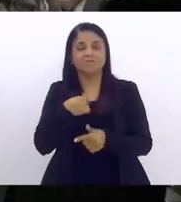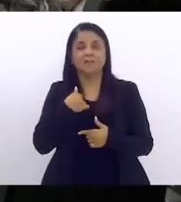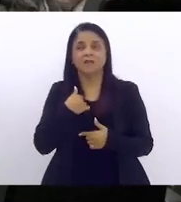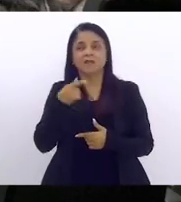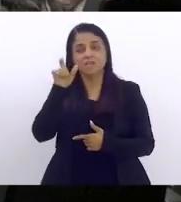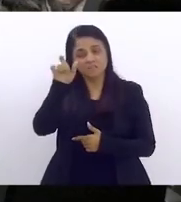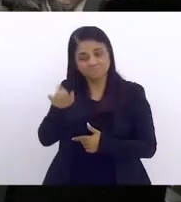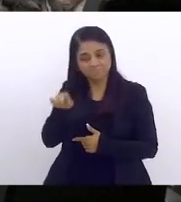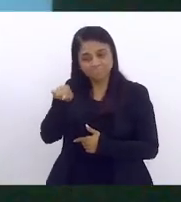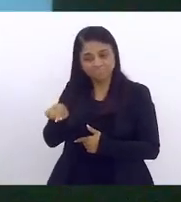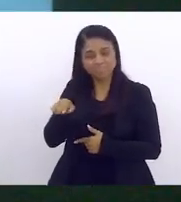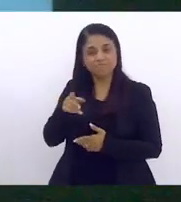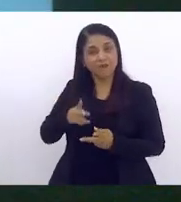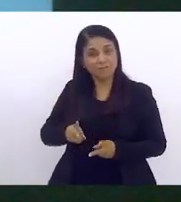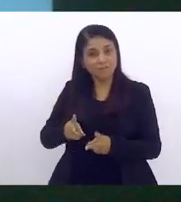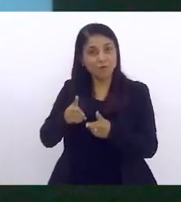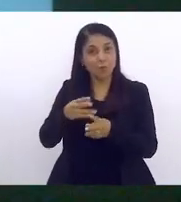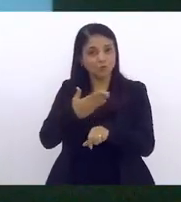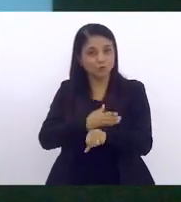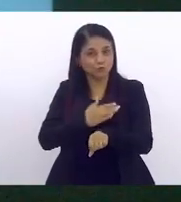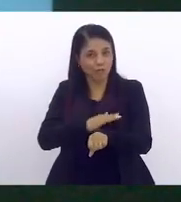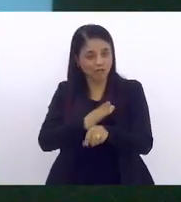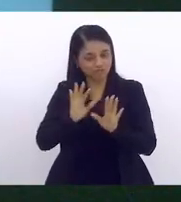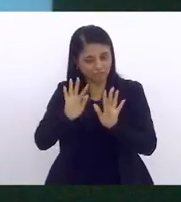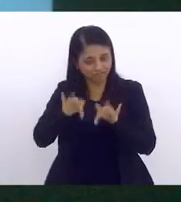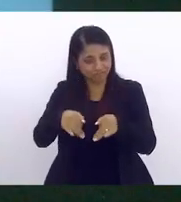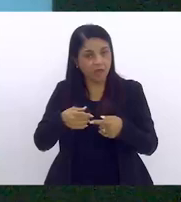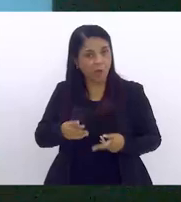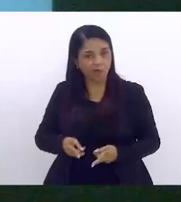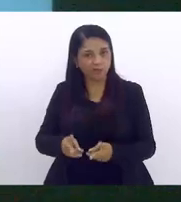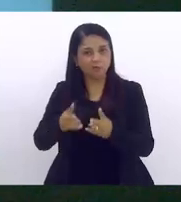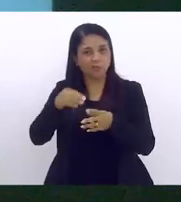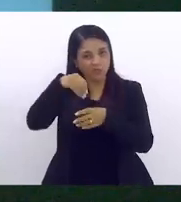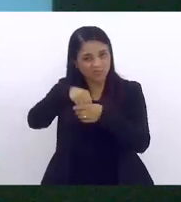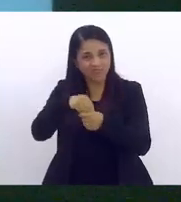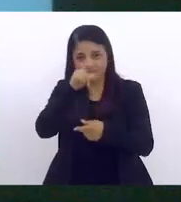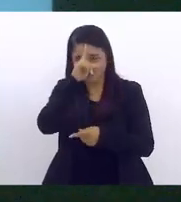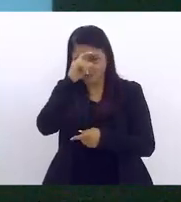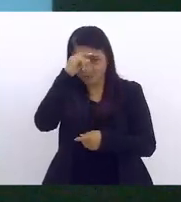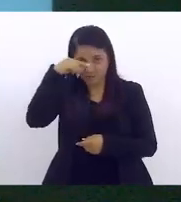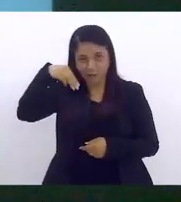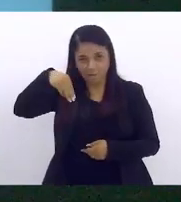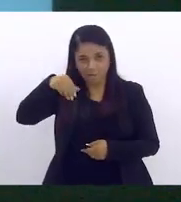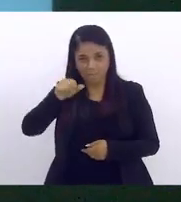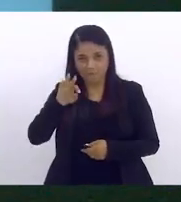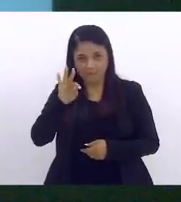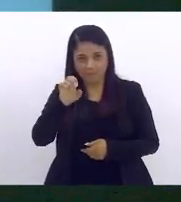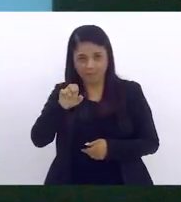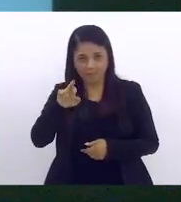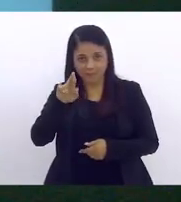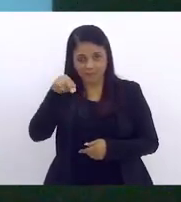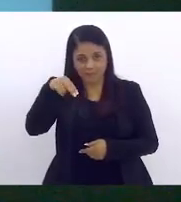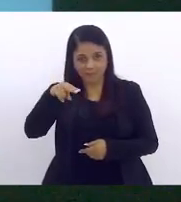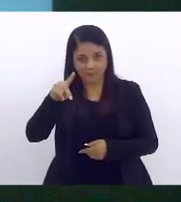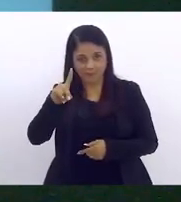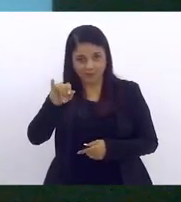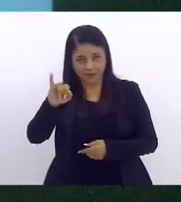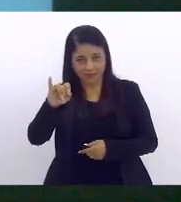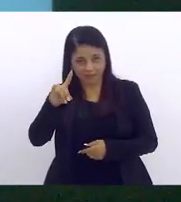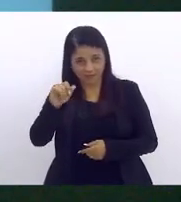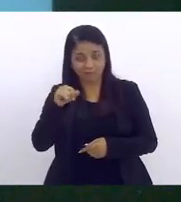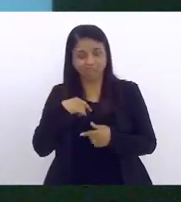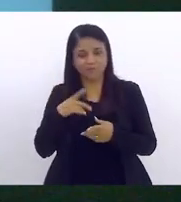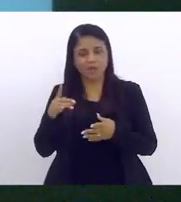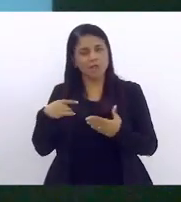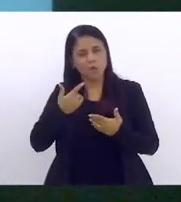despretensiosamente, ela ficou, foi ficando na maternidade, até que juntou-se algumas doulas a